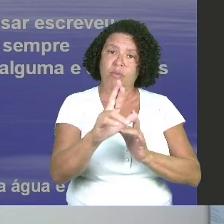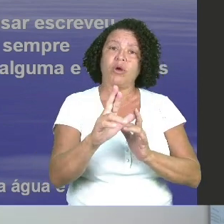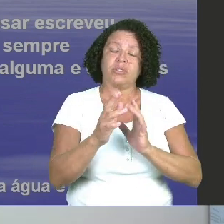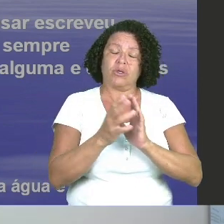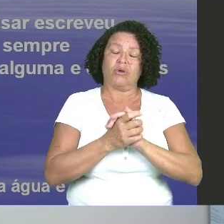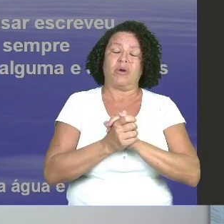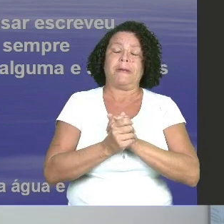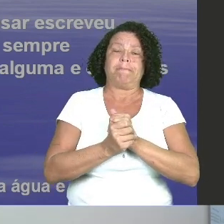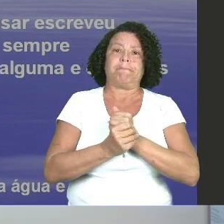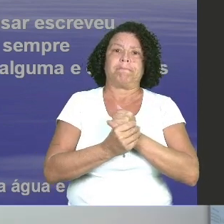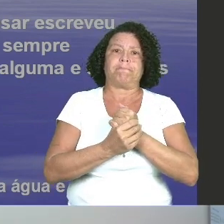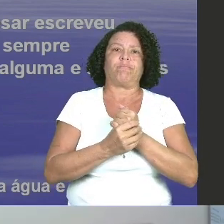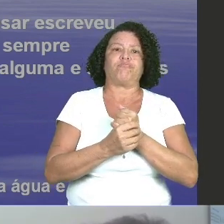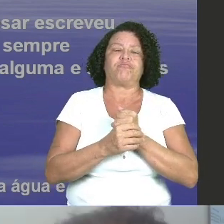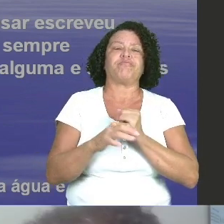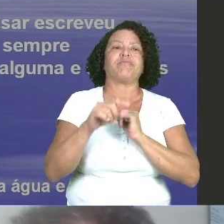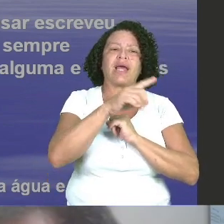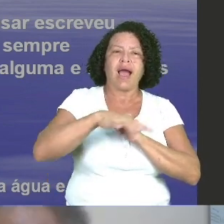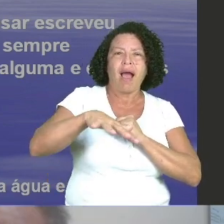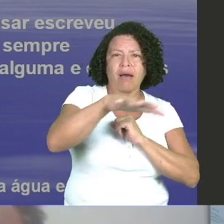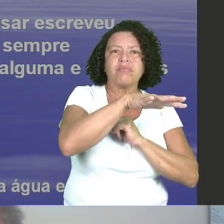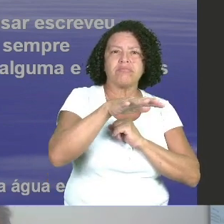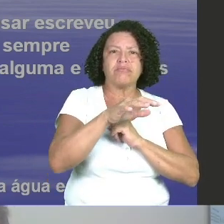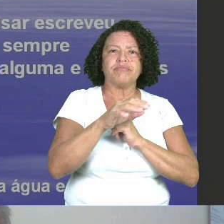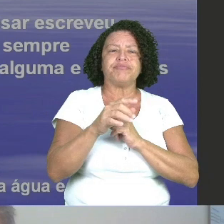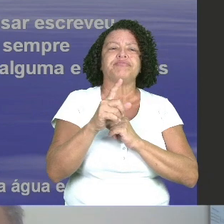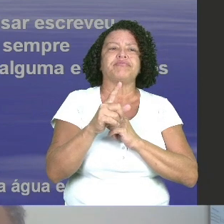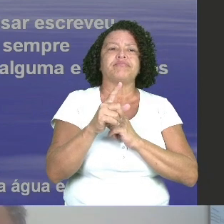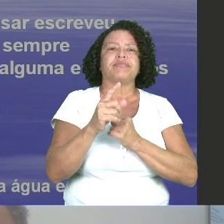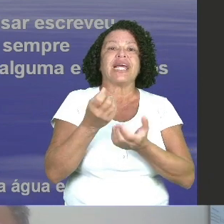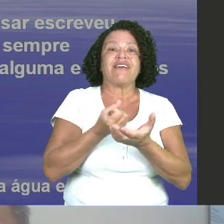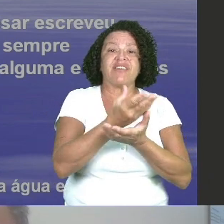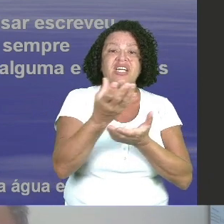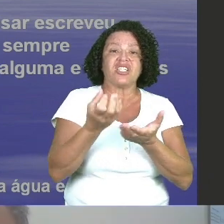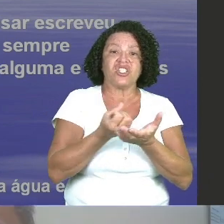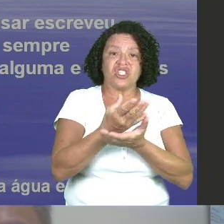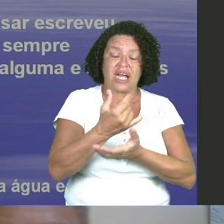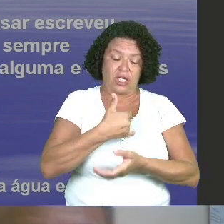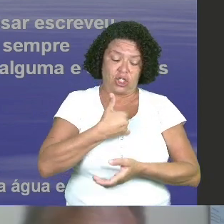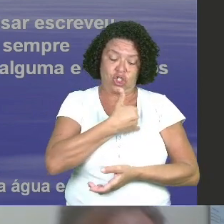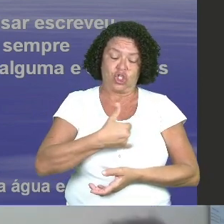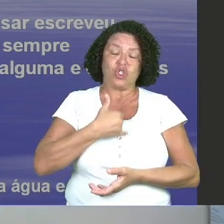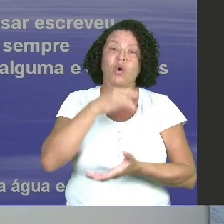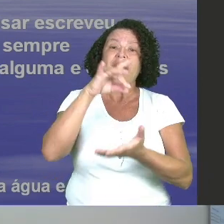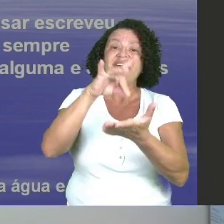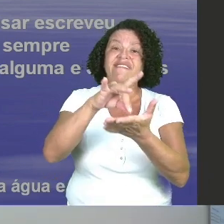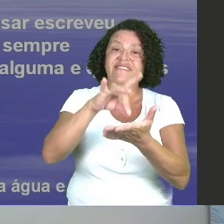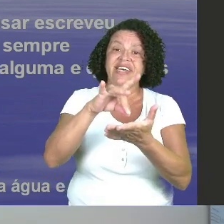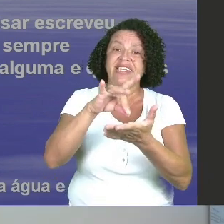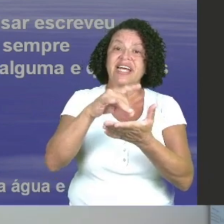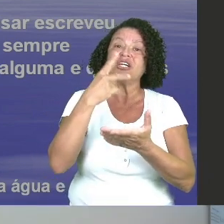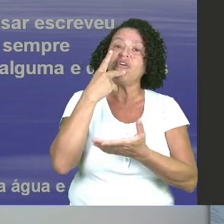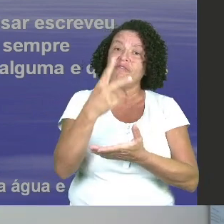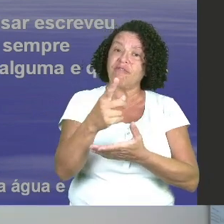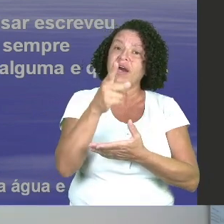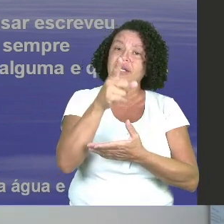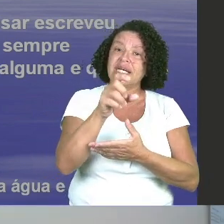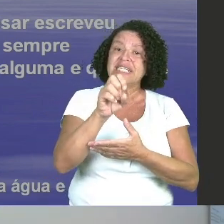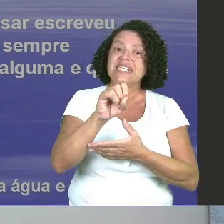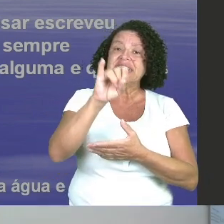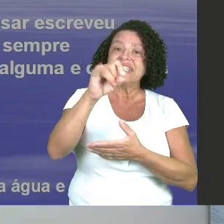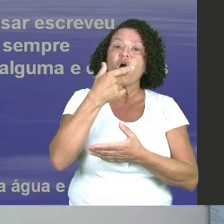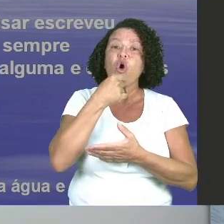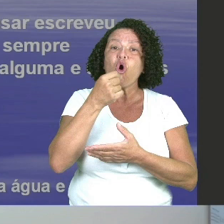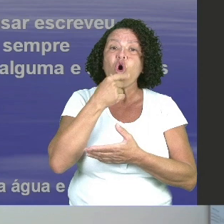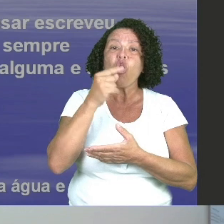Jesus respondeu aos fariseus, Evangelho de João: em verdade, eu te digo que se um homem não nascer